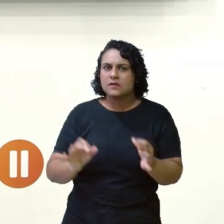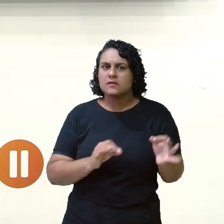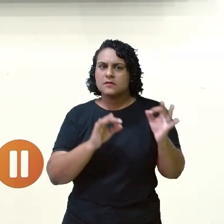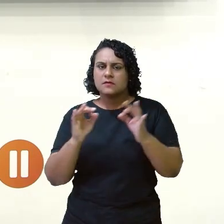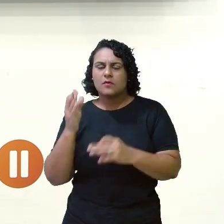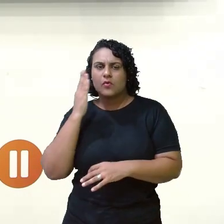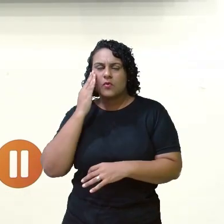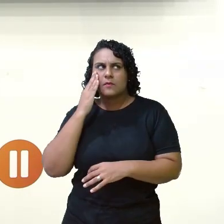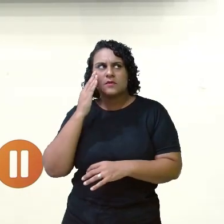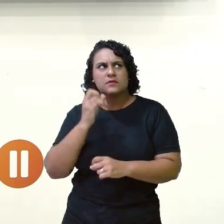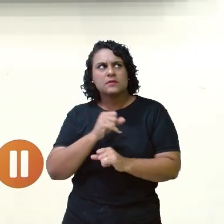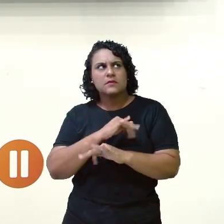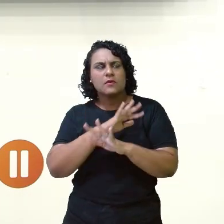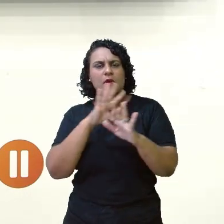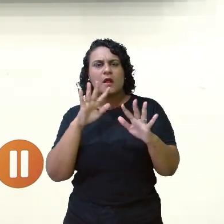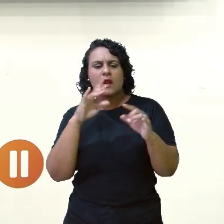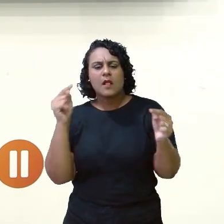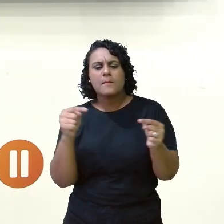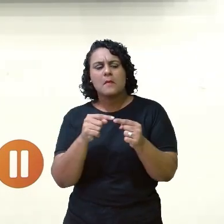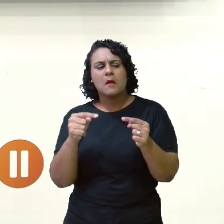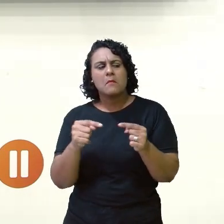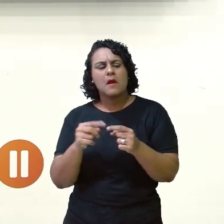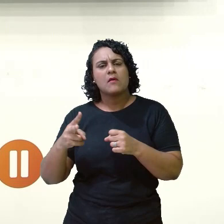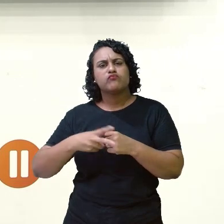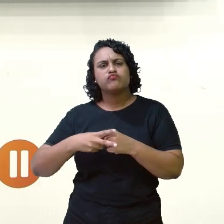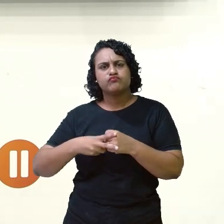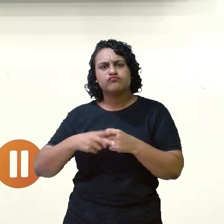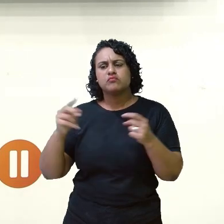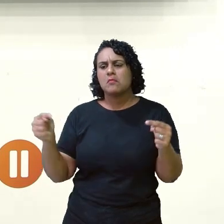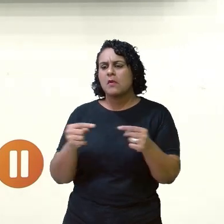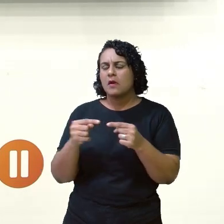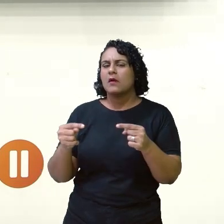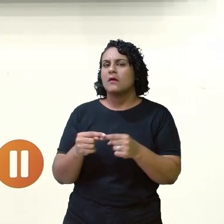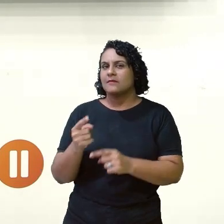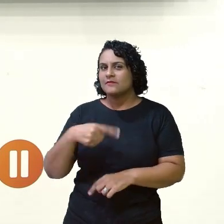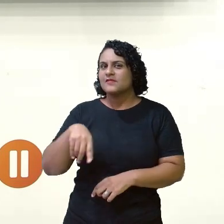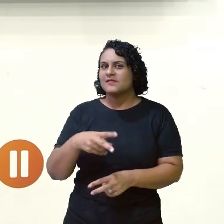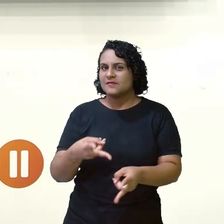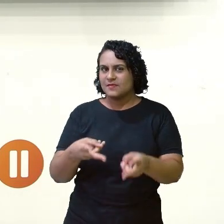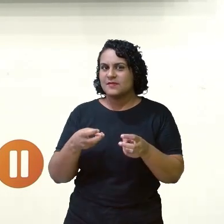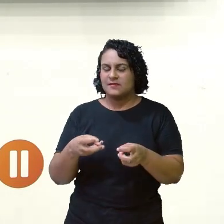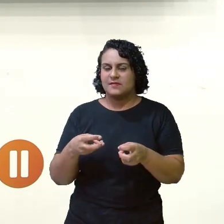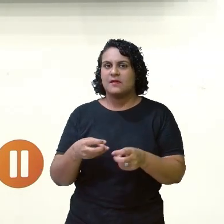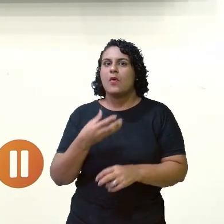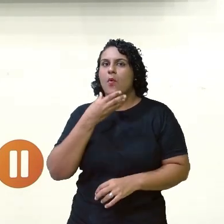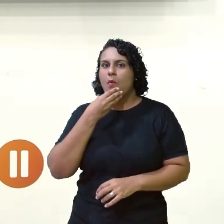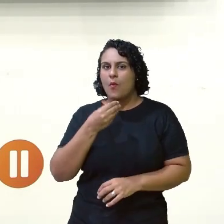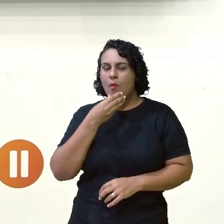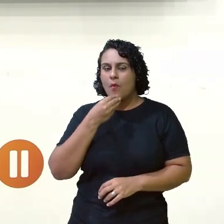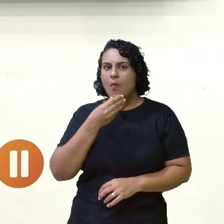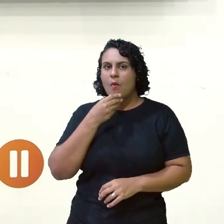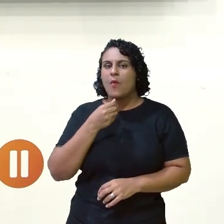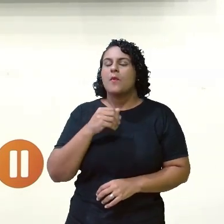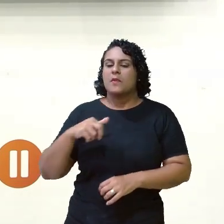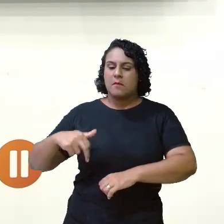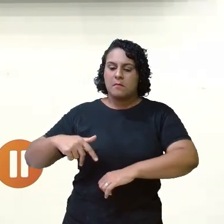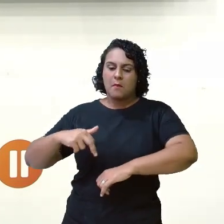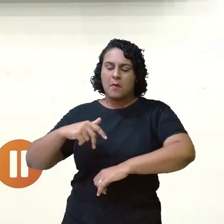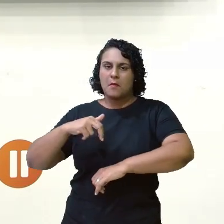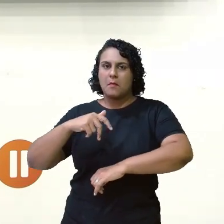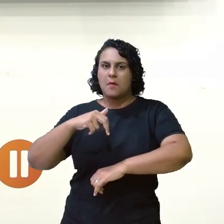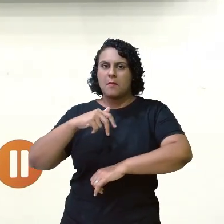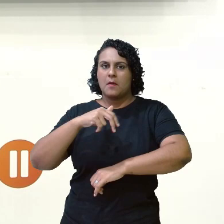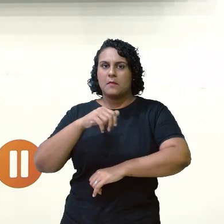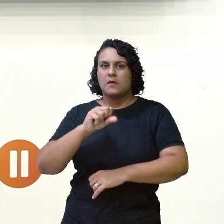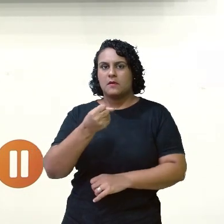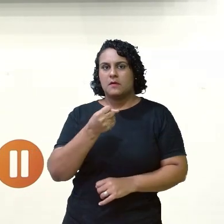a entender a questão da concordância verbal. Então, como vocês podem ver, o homem, ele sobe as